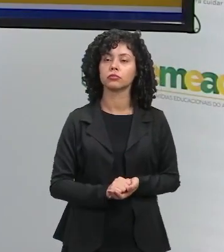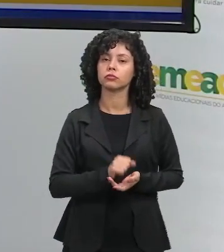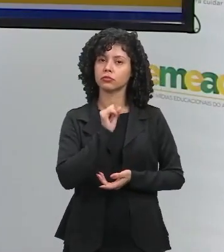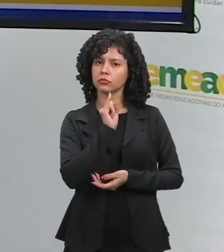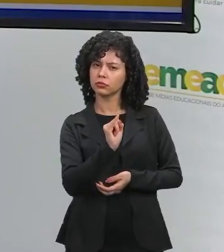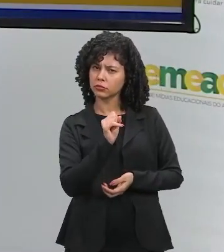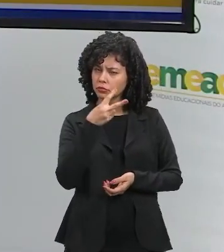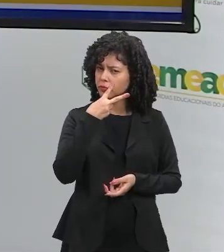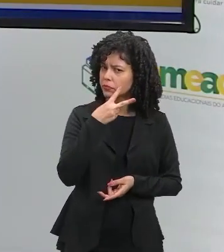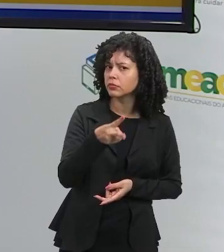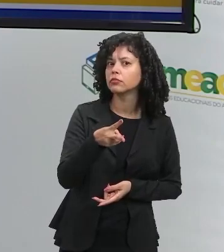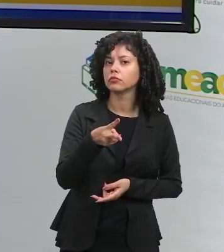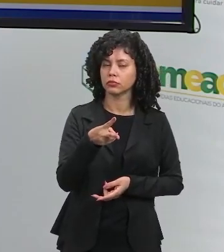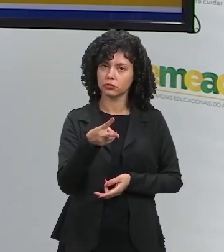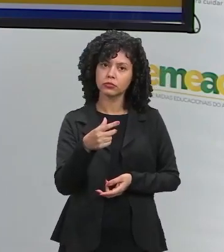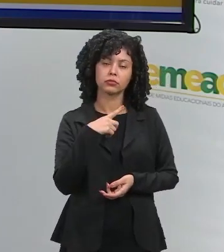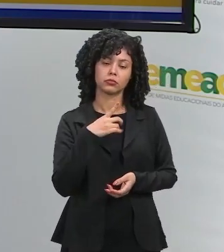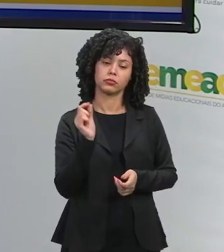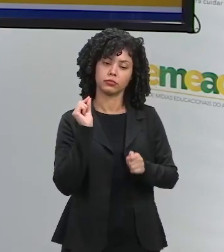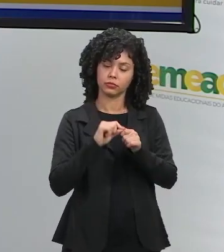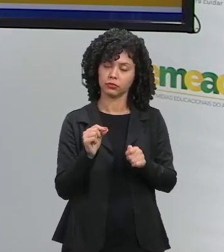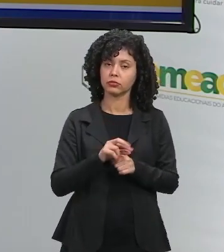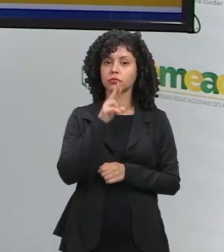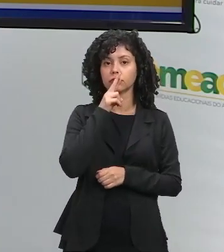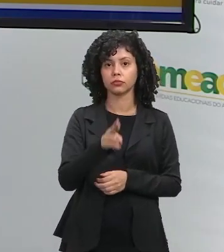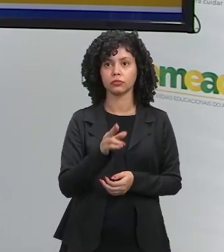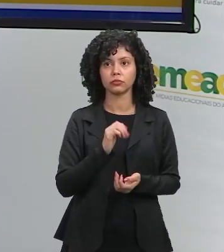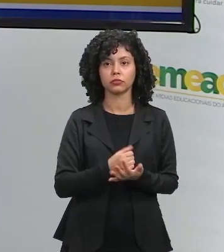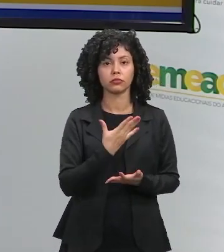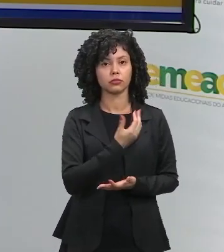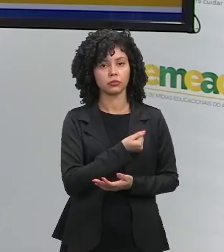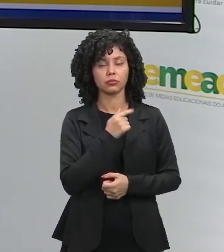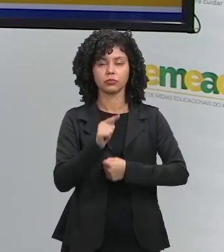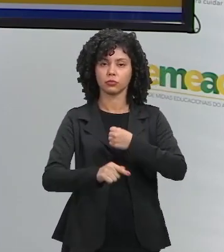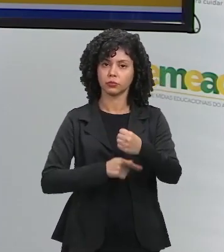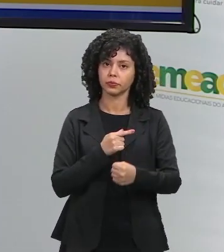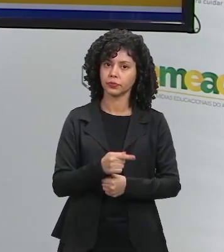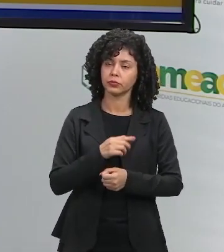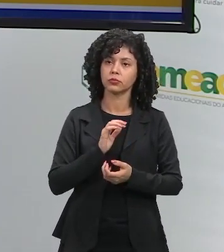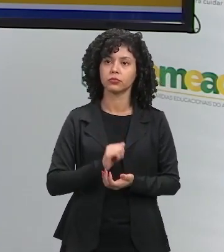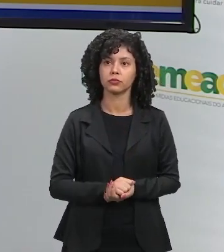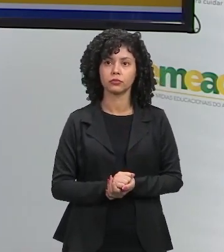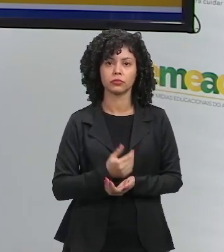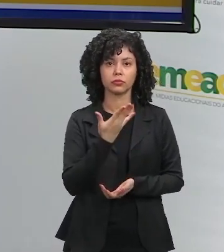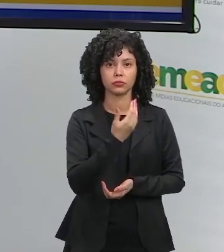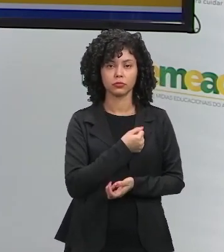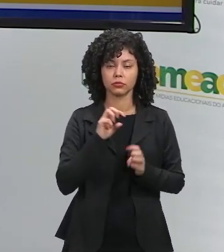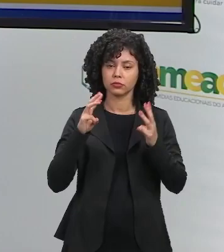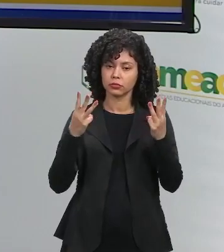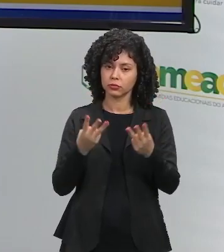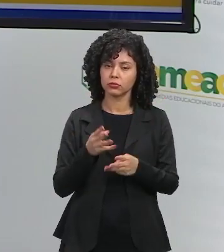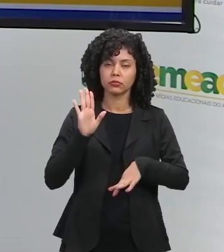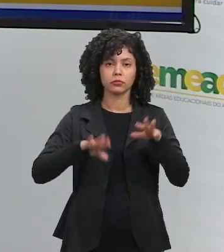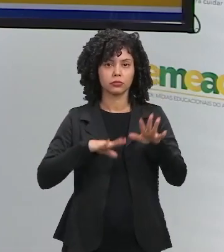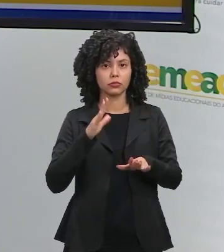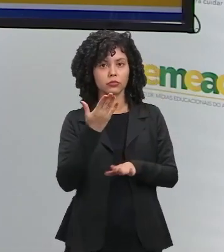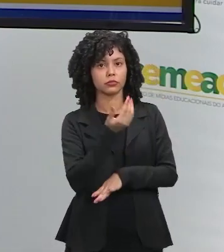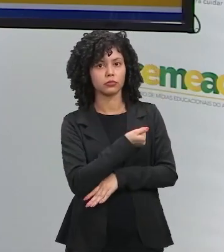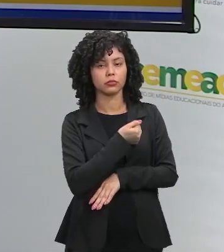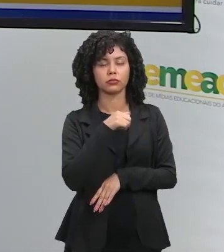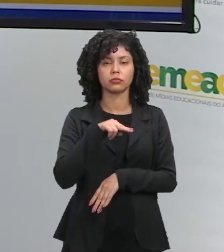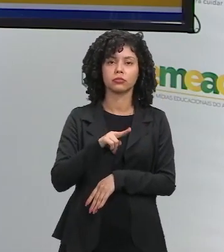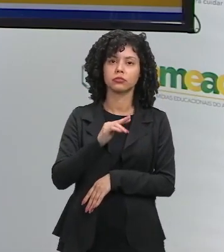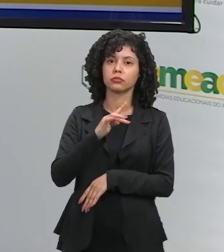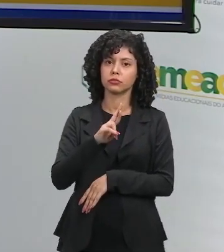vão observar que quem elaborou a questão às vezes vai te dar o número atômico, às vezes vai te dar o número de massa ou às vezes o número de